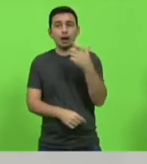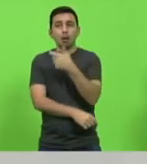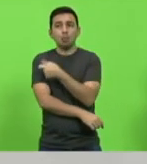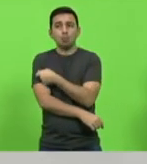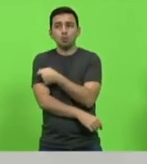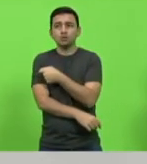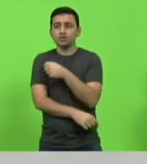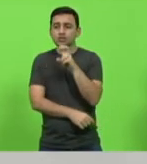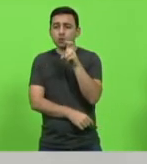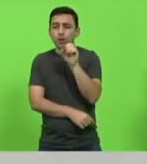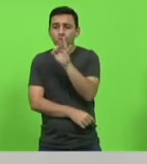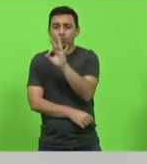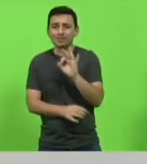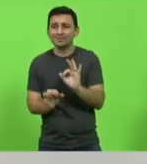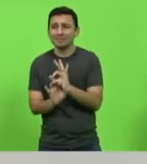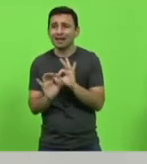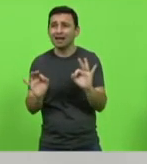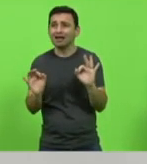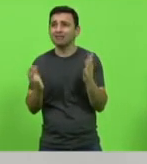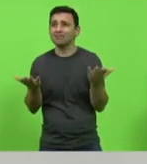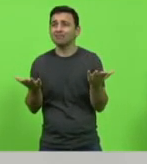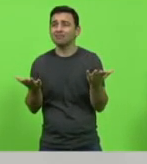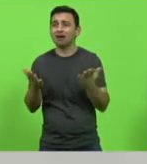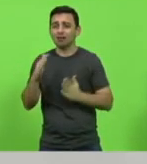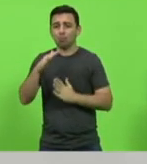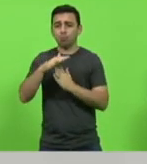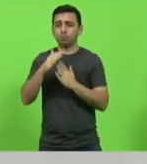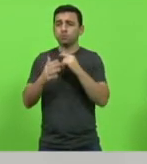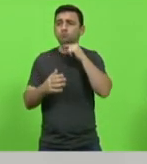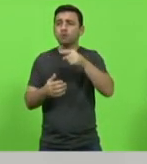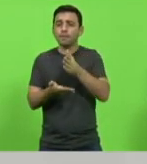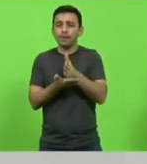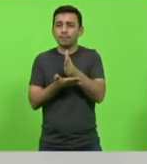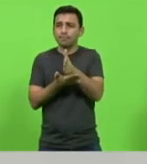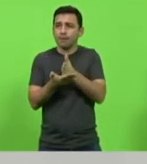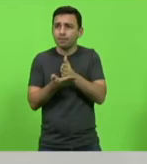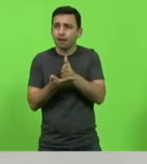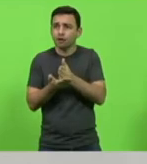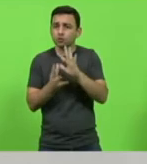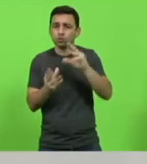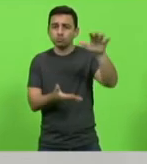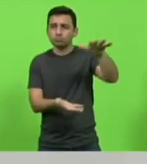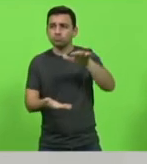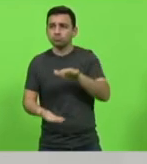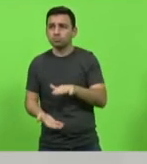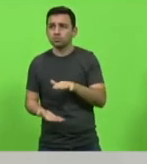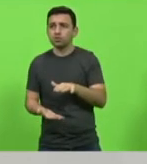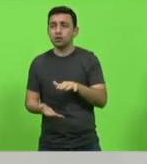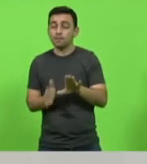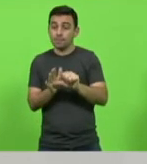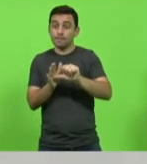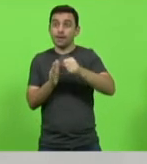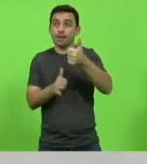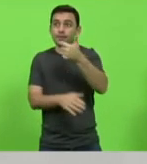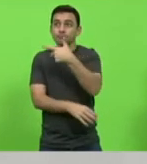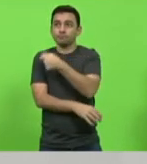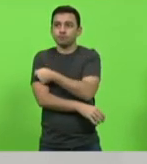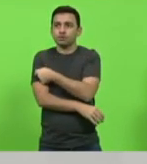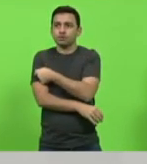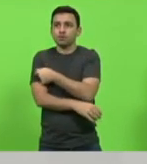nem cinquenta por cento ou seja nem a metade das vacinas recebidas para a primeira dose